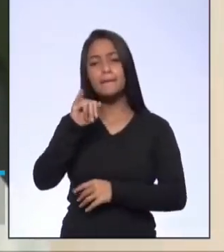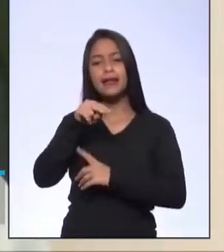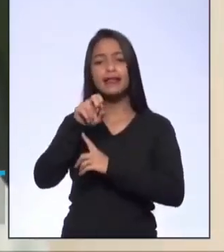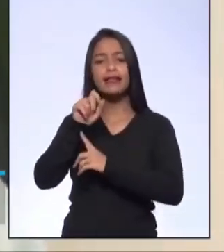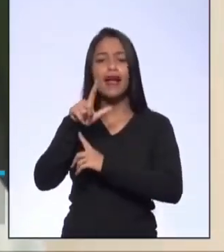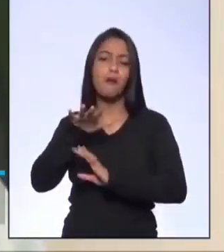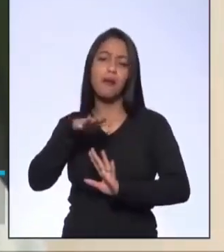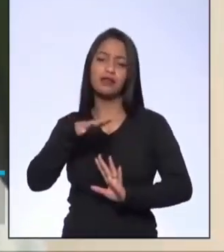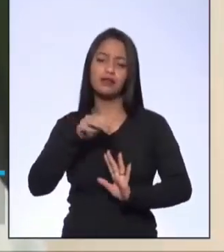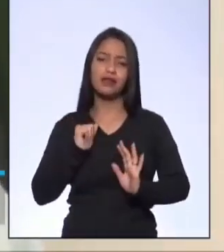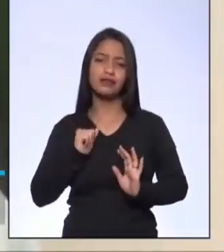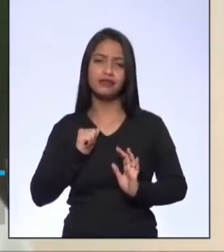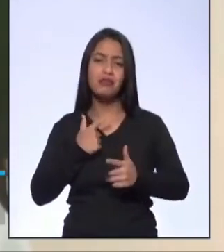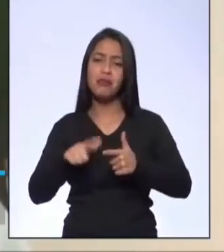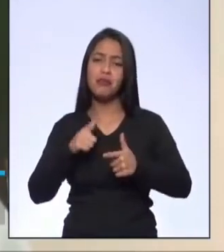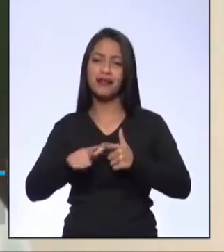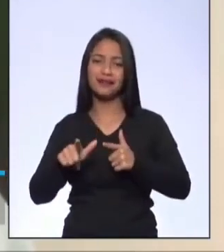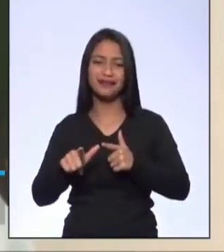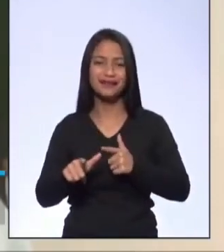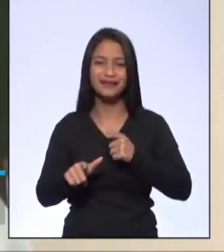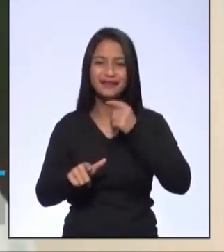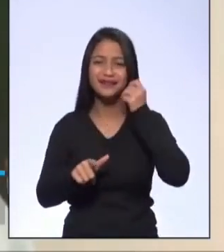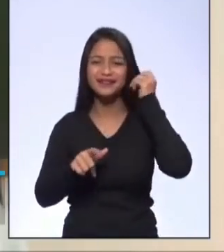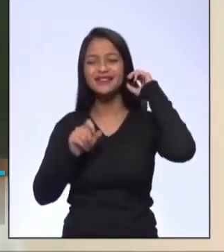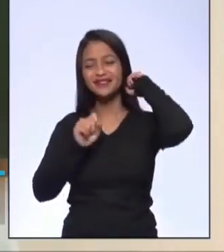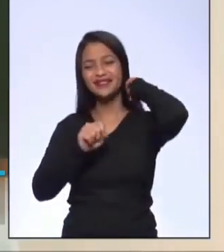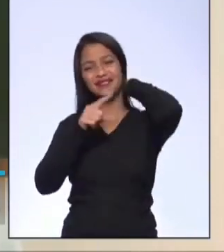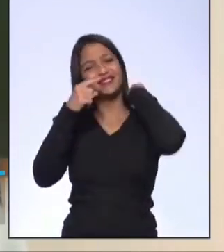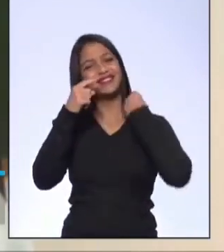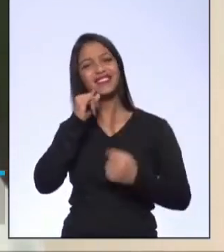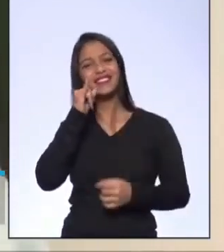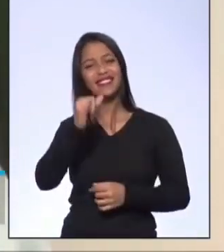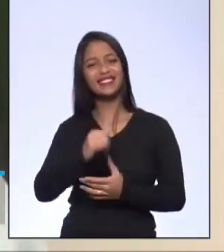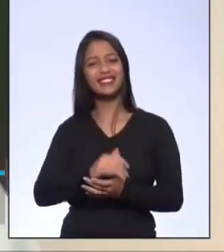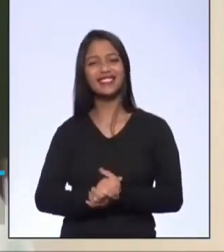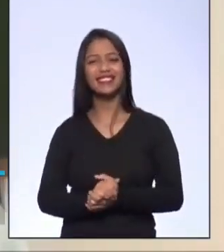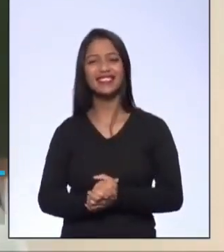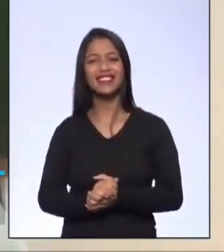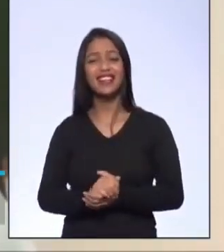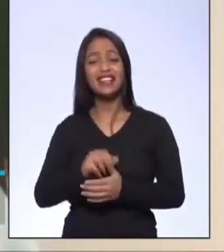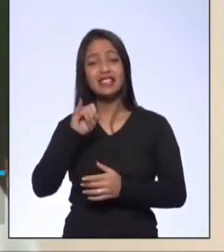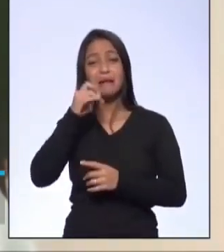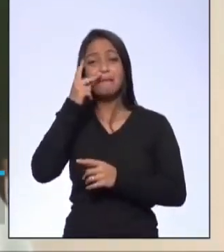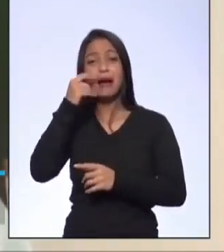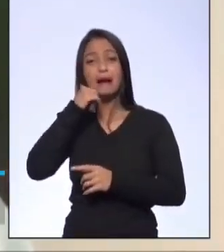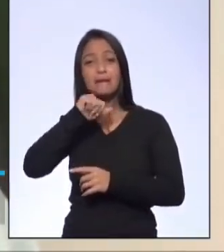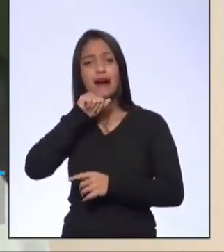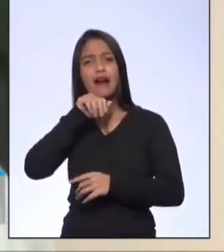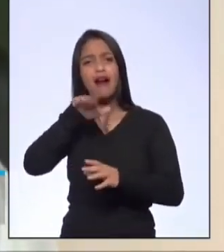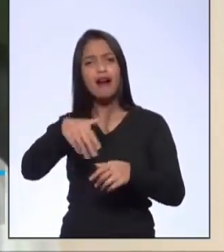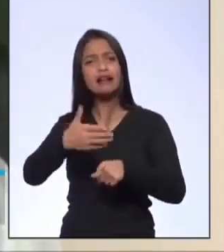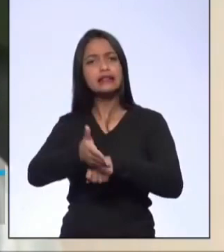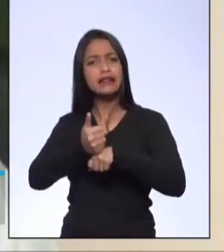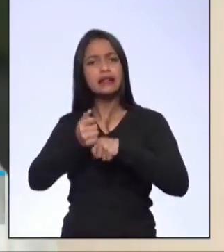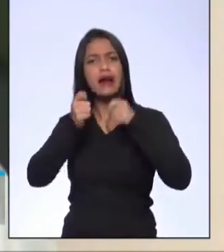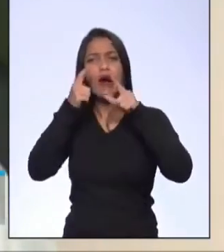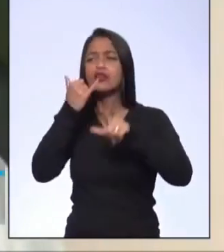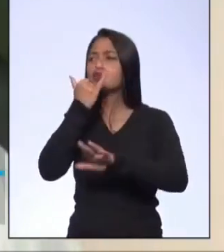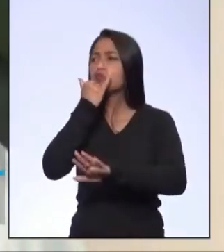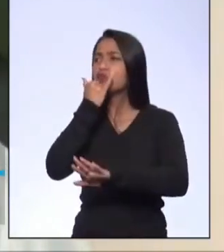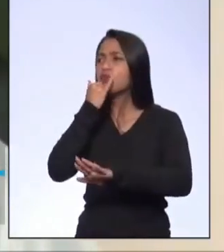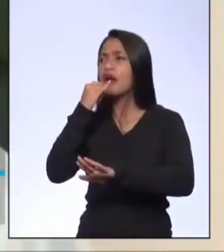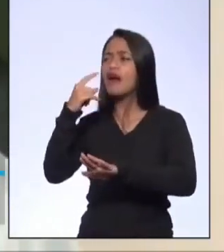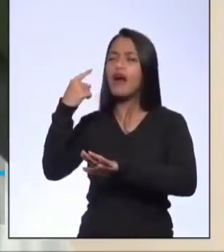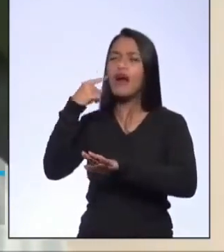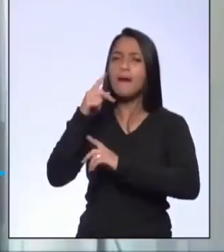tá? Então, eu já tô dando uma desculpinha para vocês aí. Quando o papai reclamar que está indo dormir tarde, fala, é porque minha pineal, sabe como é que é, né? Então, tá